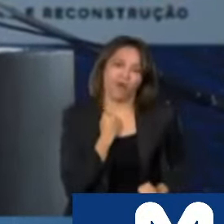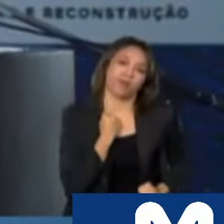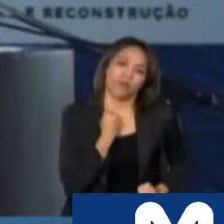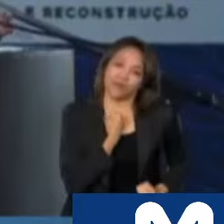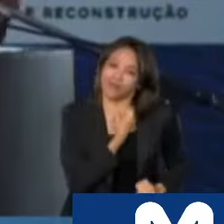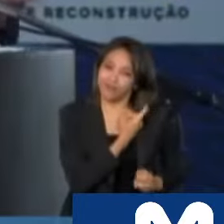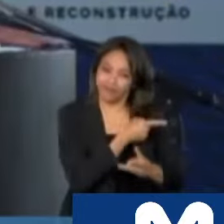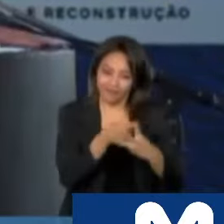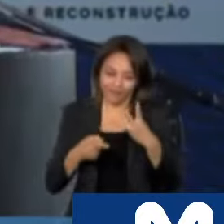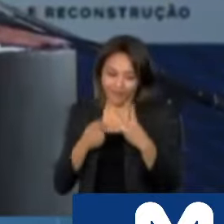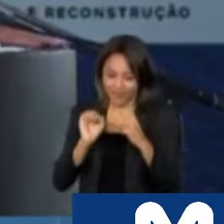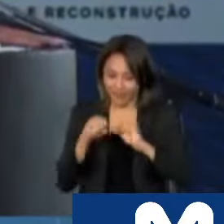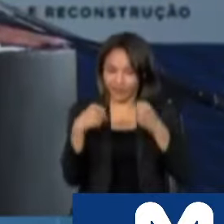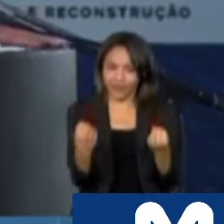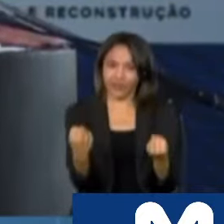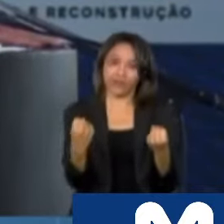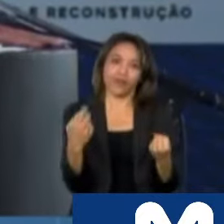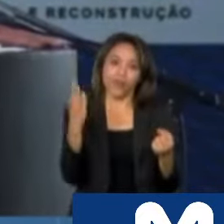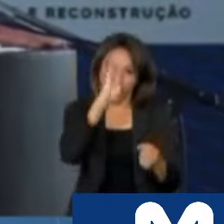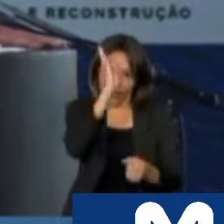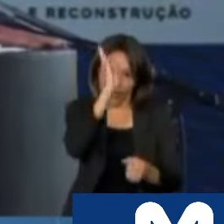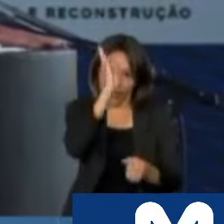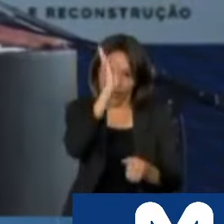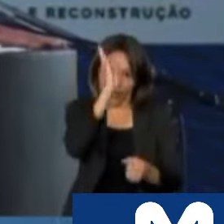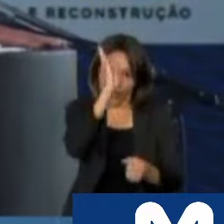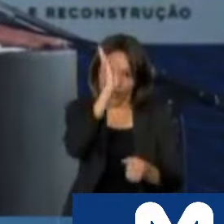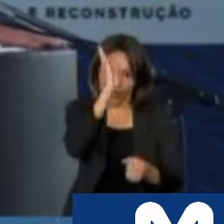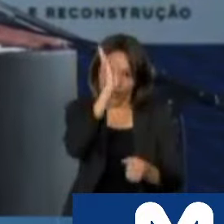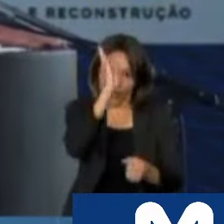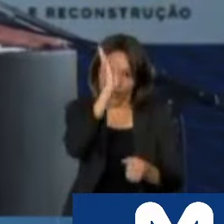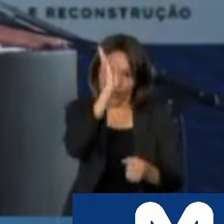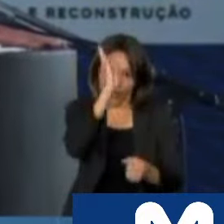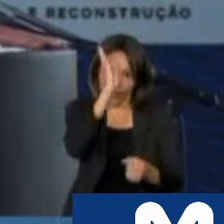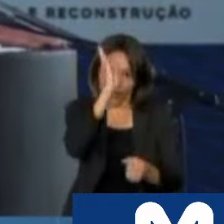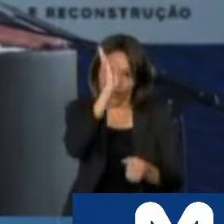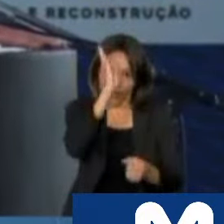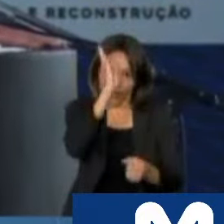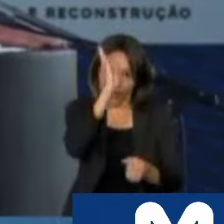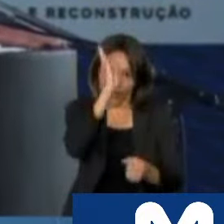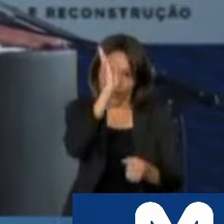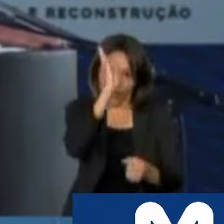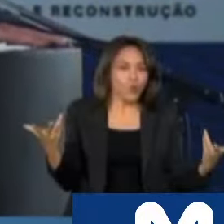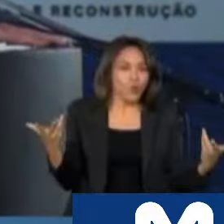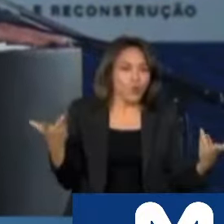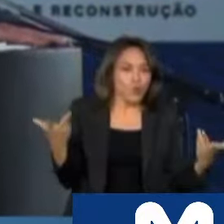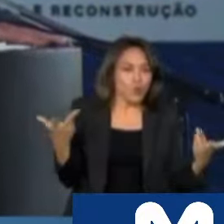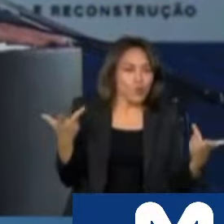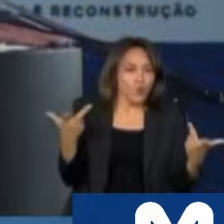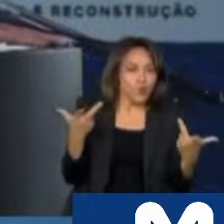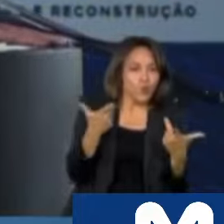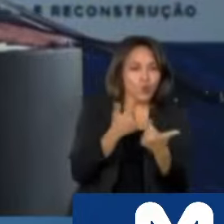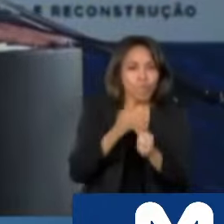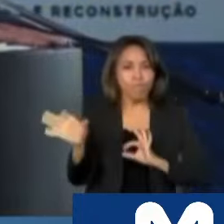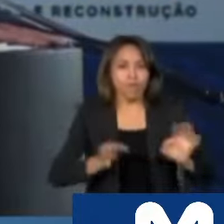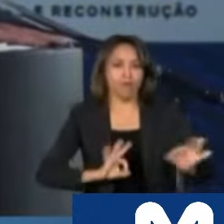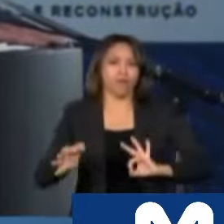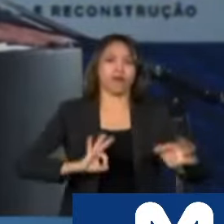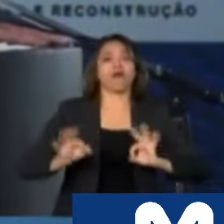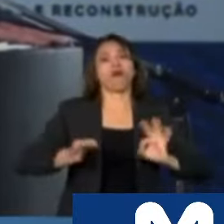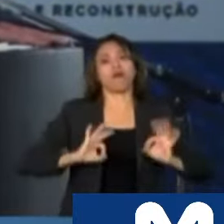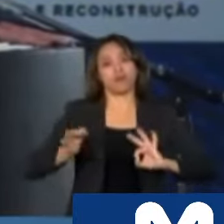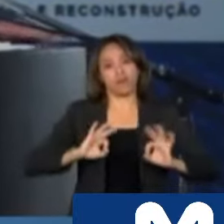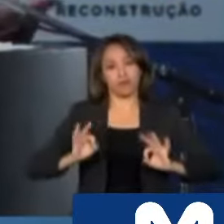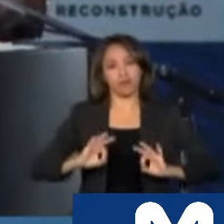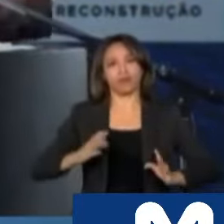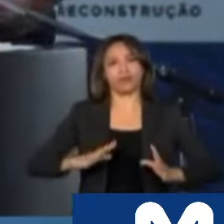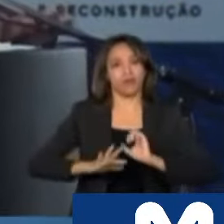no investimento nas Forças Armadas. É um investimento sem precedentes. Aí você vai dizer, é algo que chama a atenção?